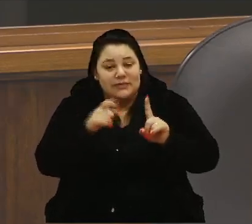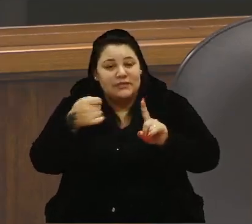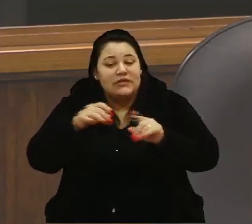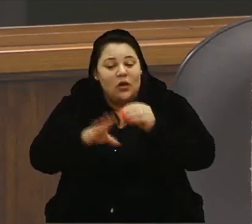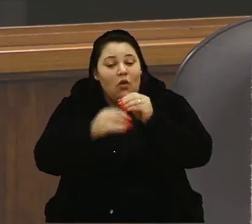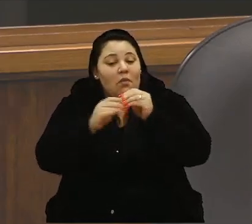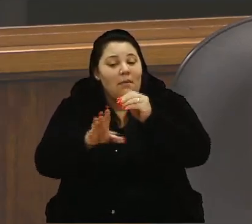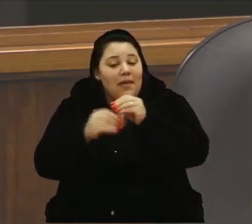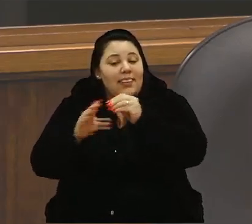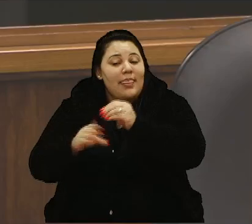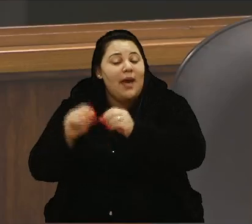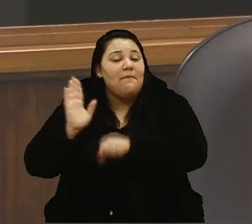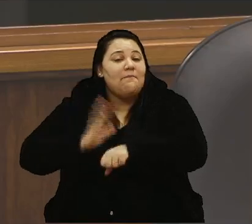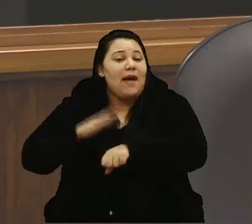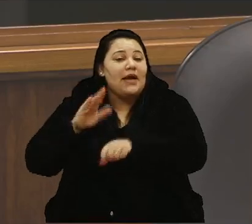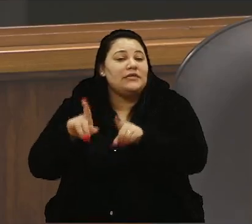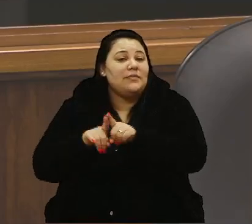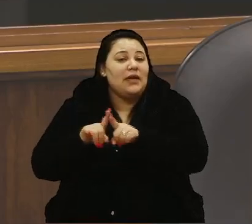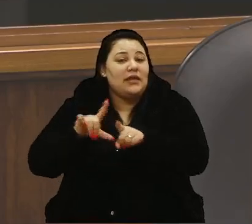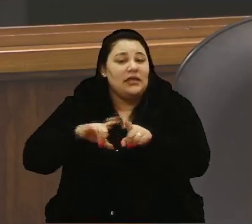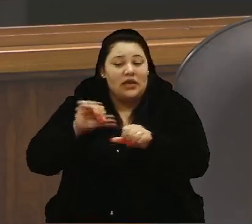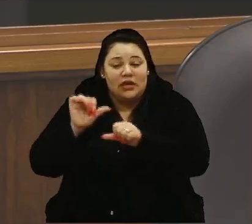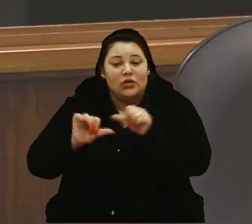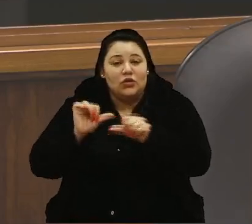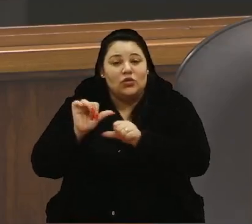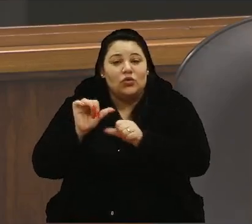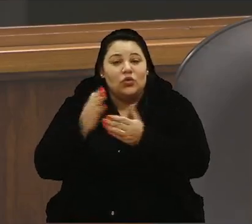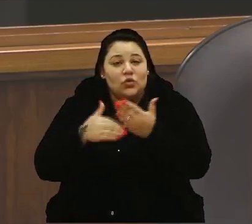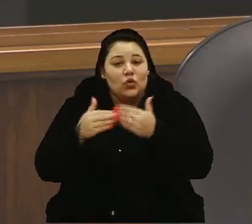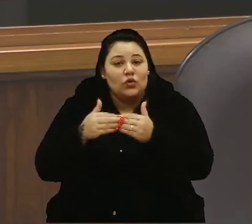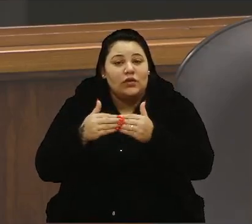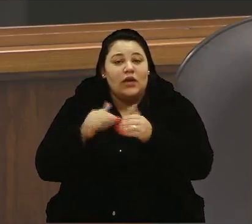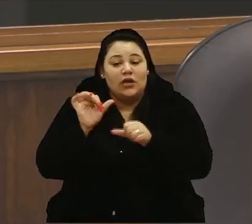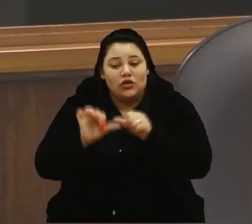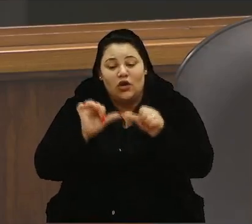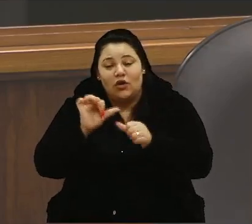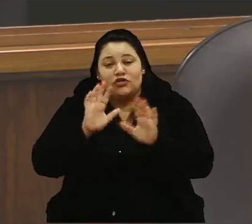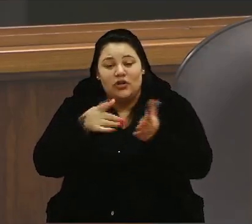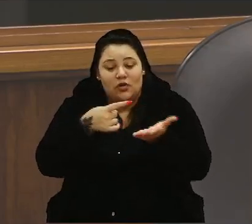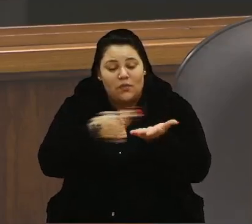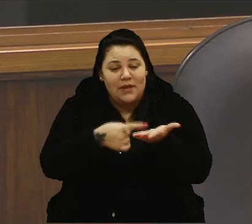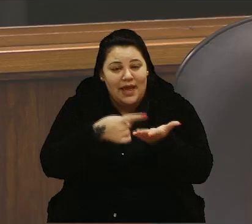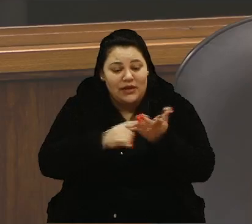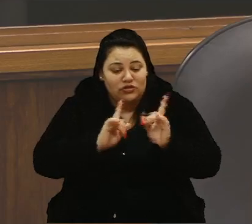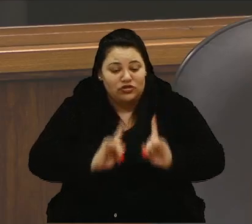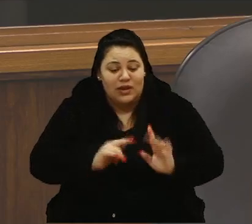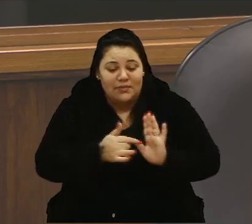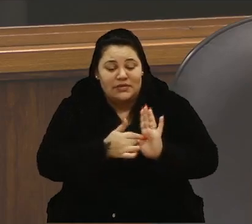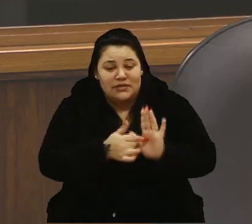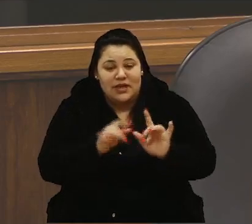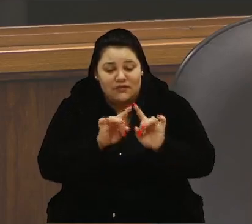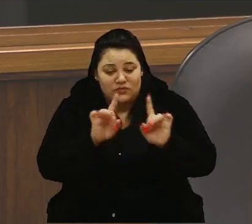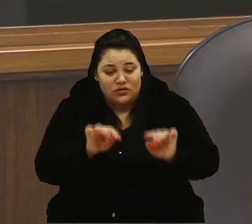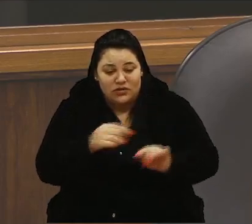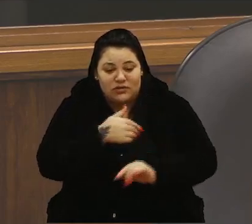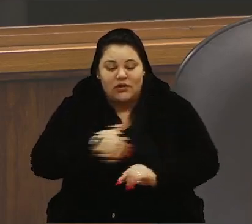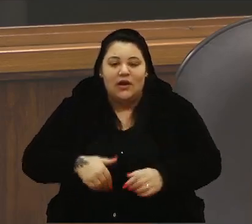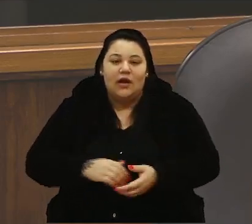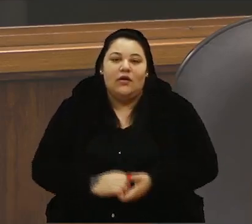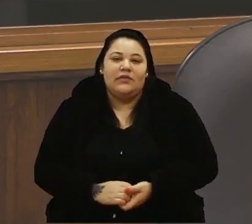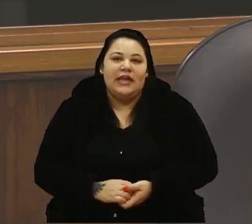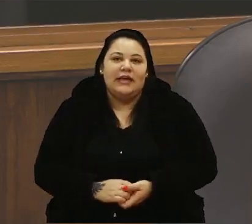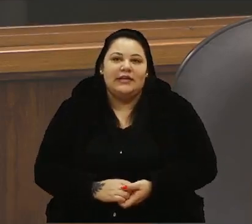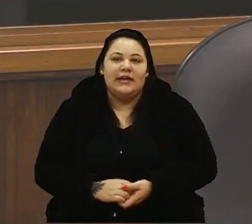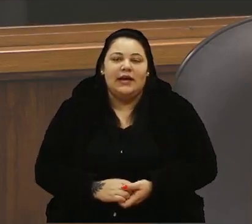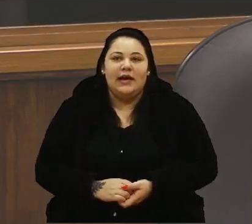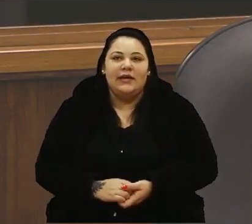as alterações que foram combinadas com essa gestão, que foram apresentadas pelos funcionários públicos e que foram prometidas